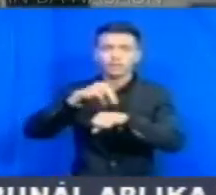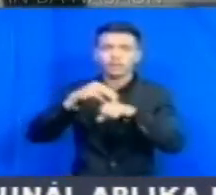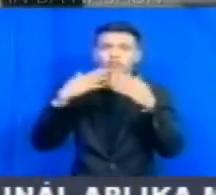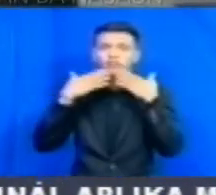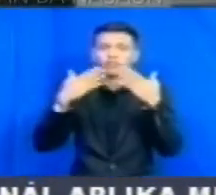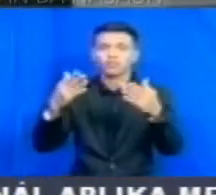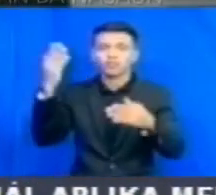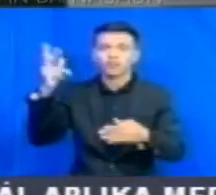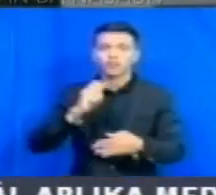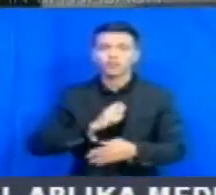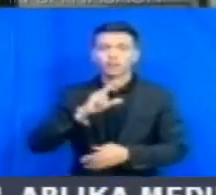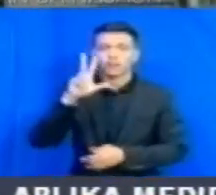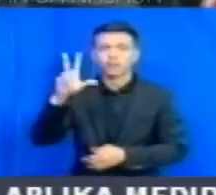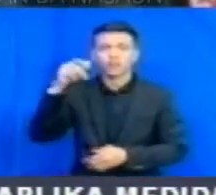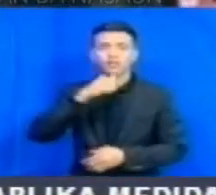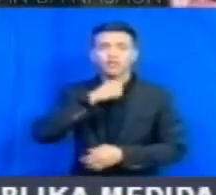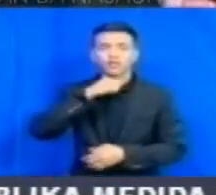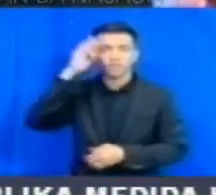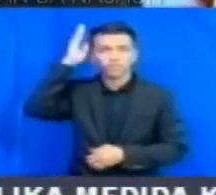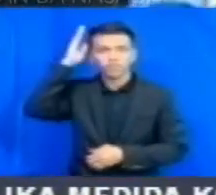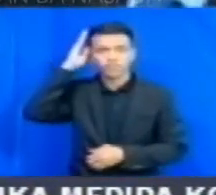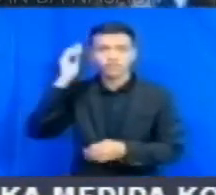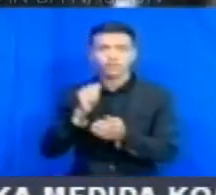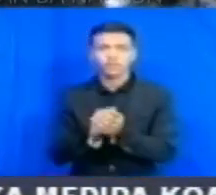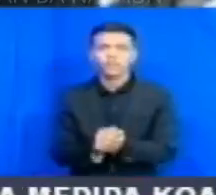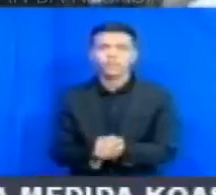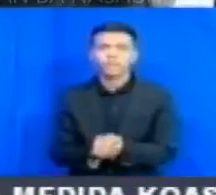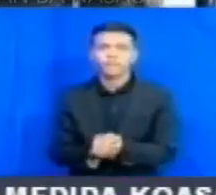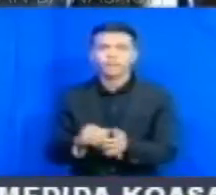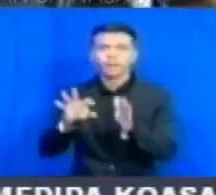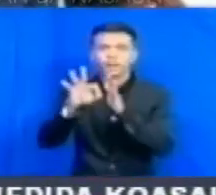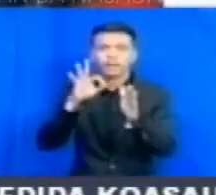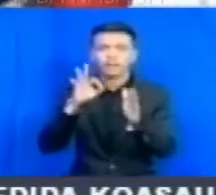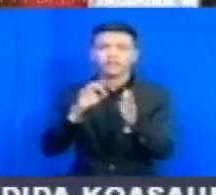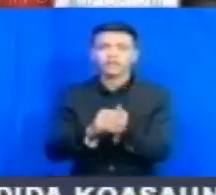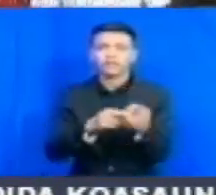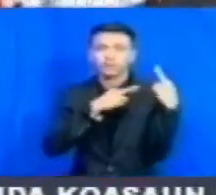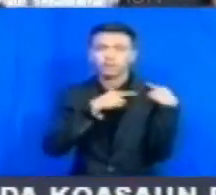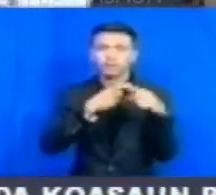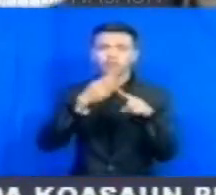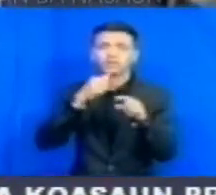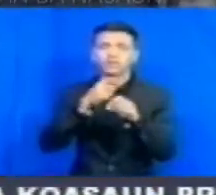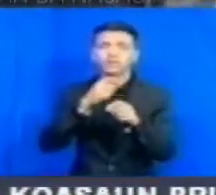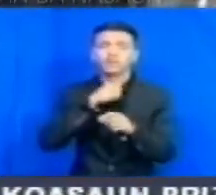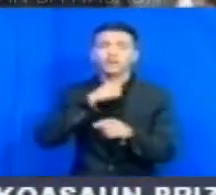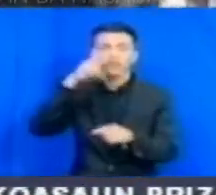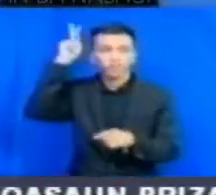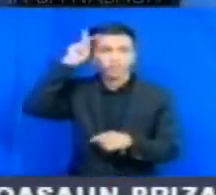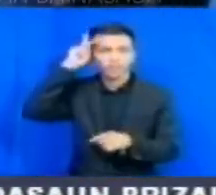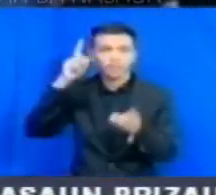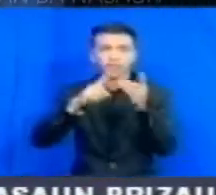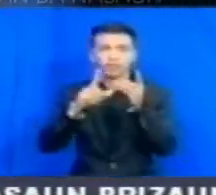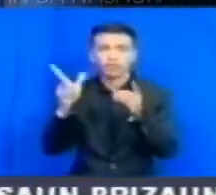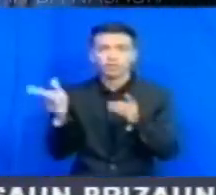e retacitolo. Eminência Dom Virgílio do Carmo Cardeal da Silva, retan investidura russi santo padre Francisco, e haloron